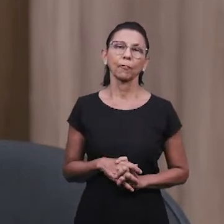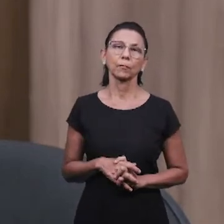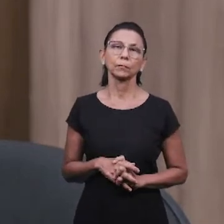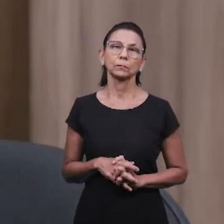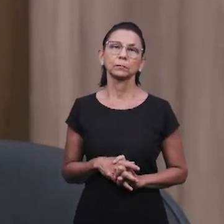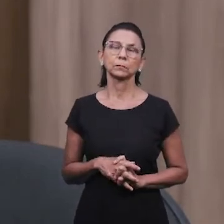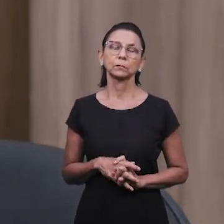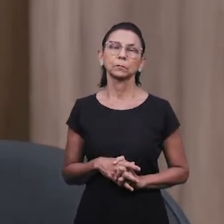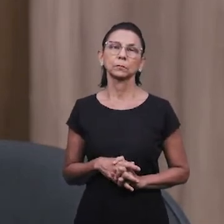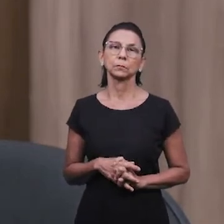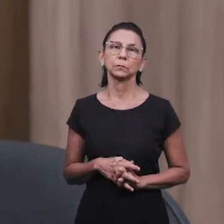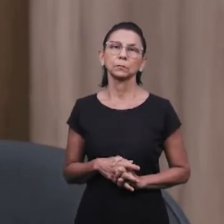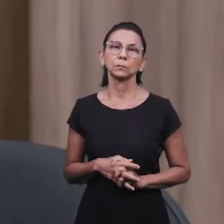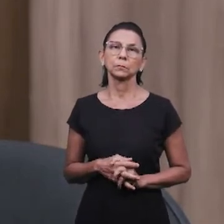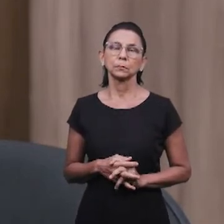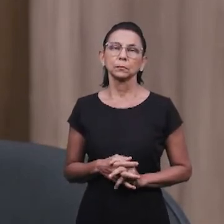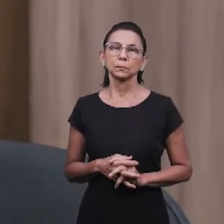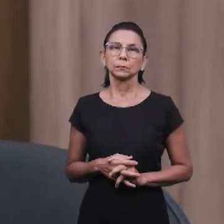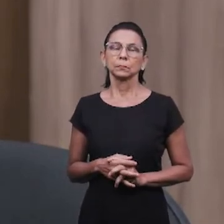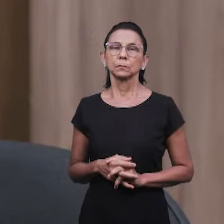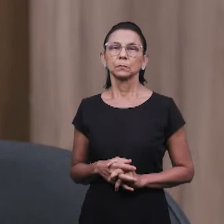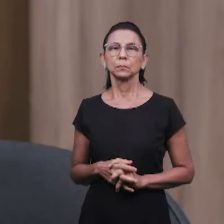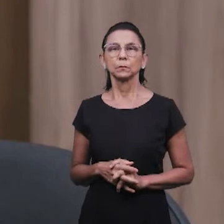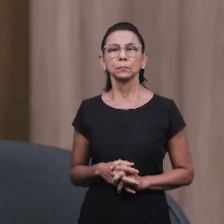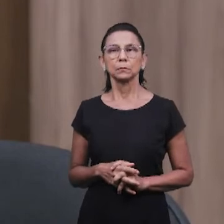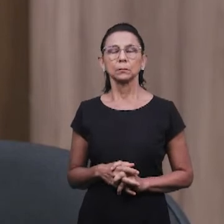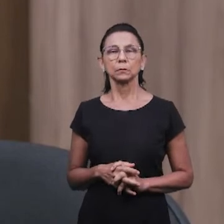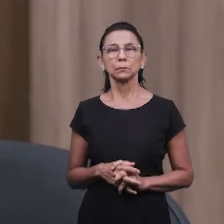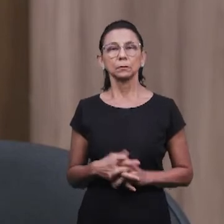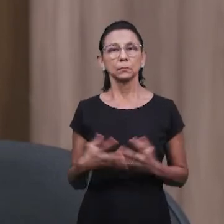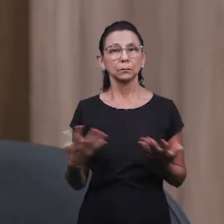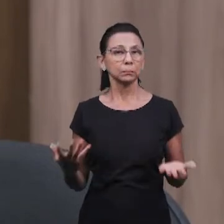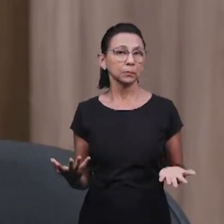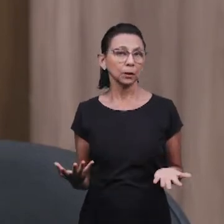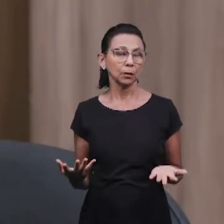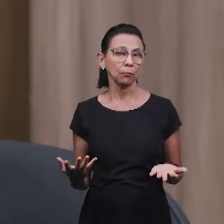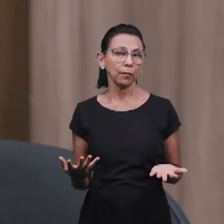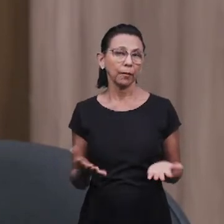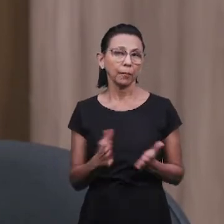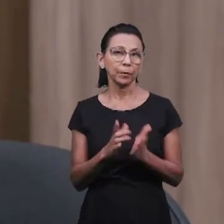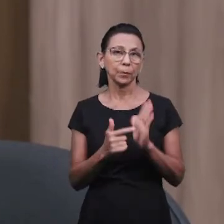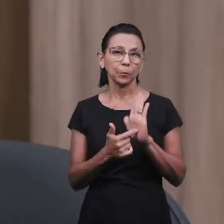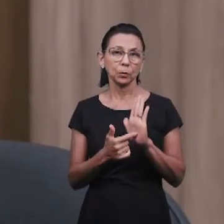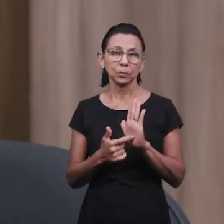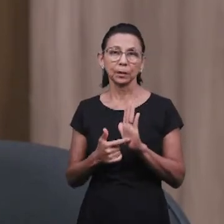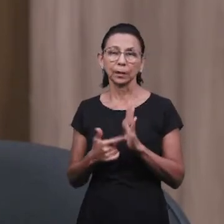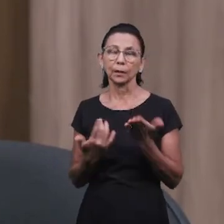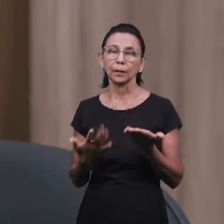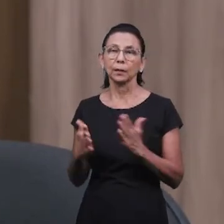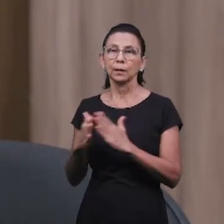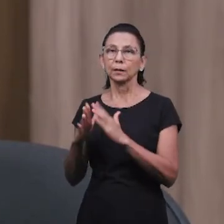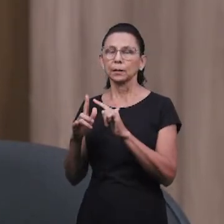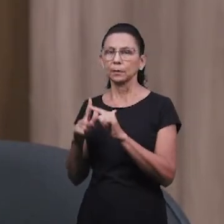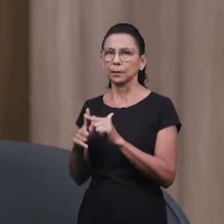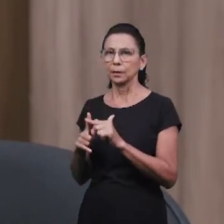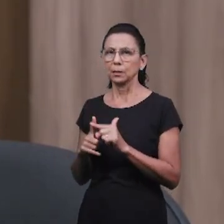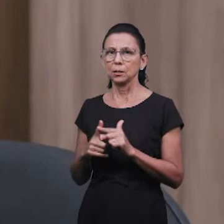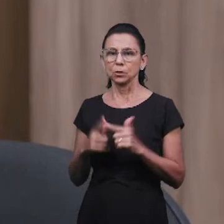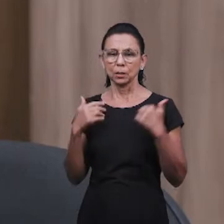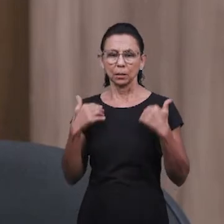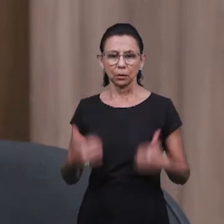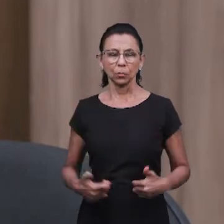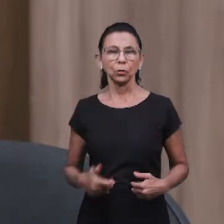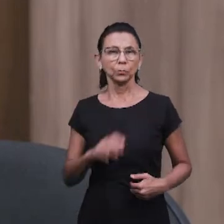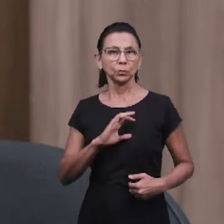20, é um só corpo. Então, eu achei muito interessante quando comecei a ouvir a palavra da Ivan